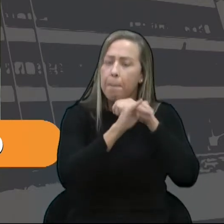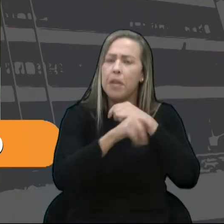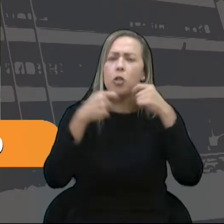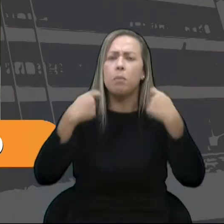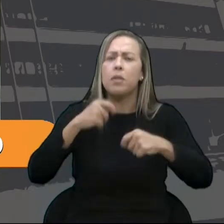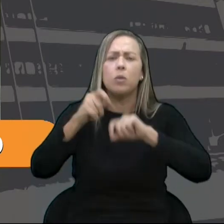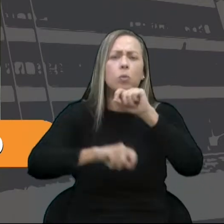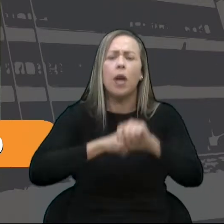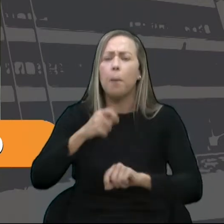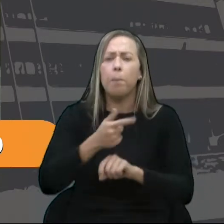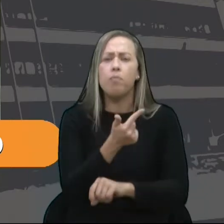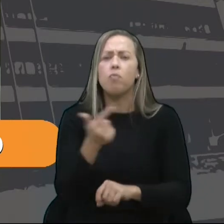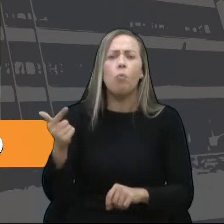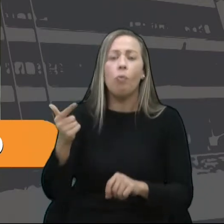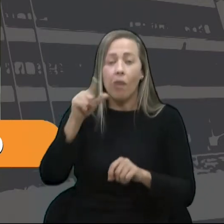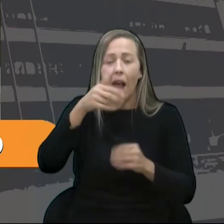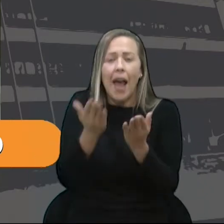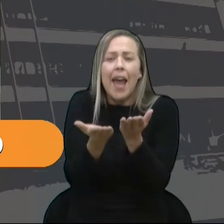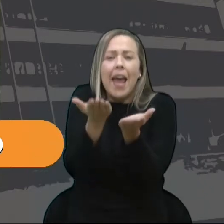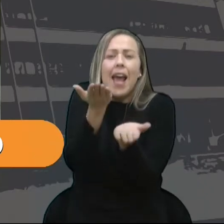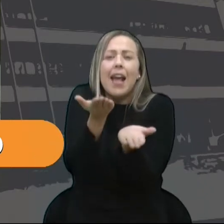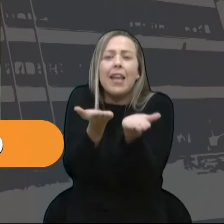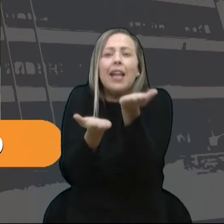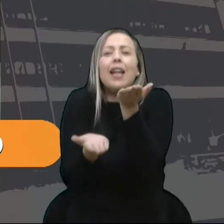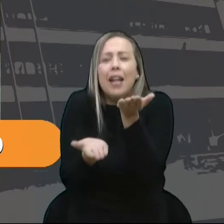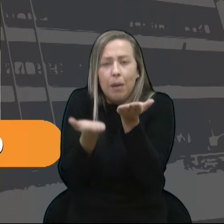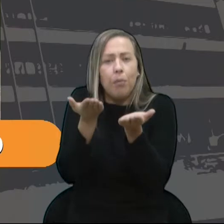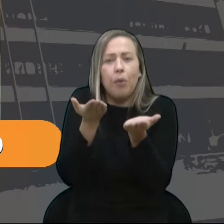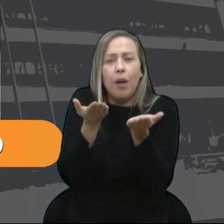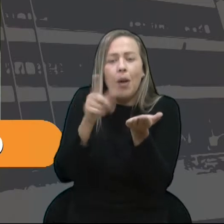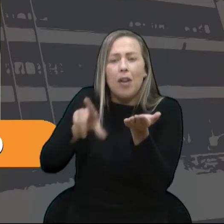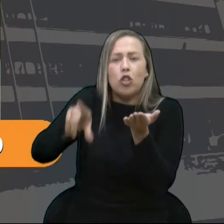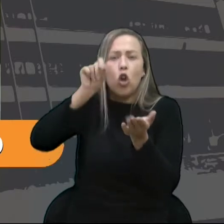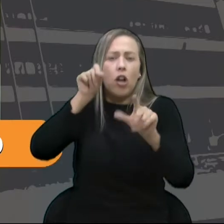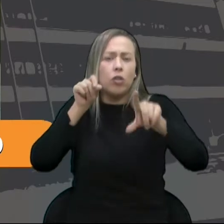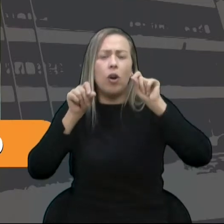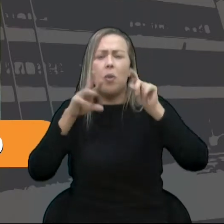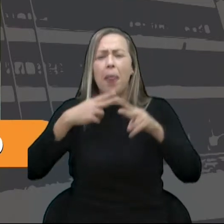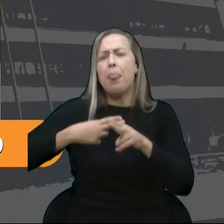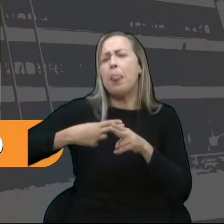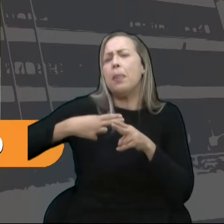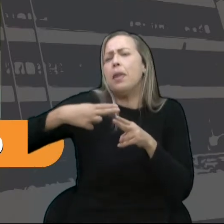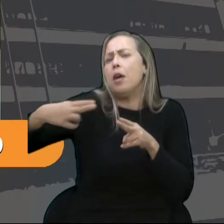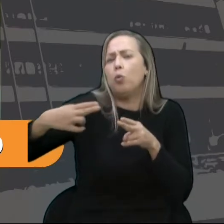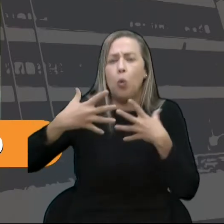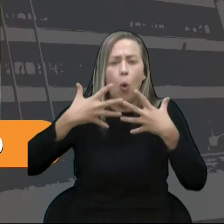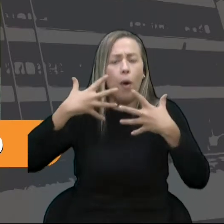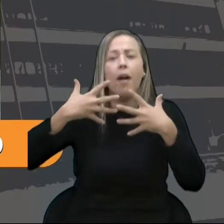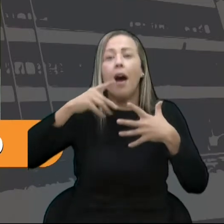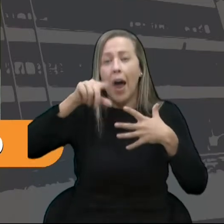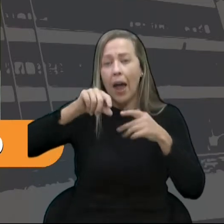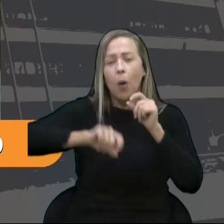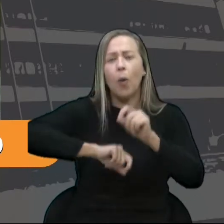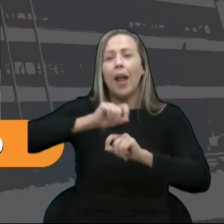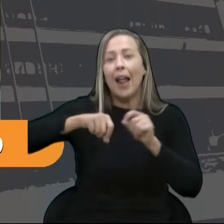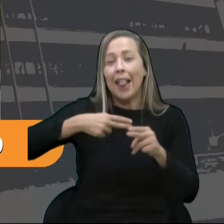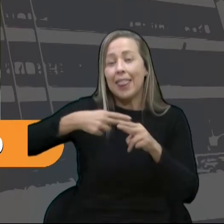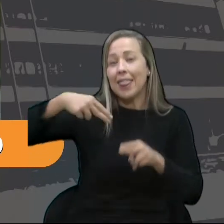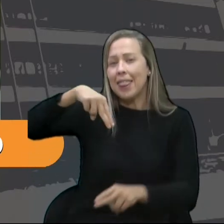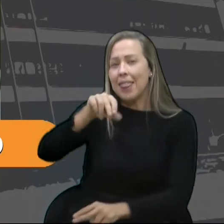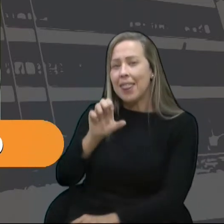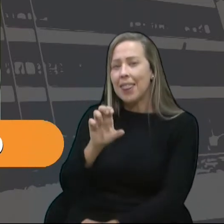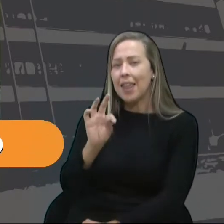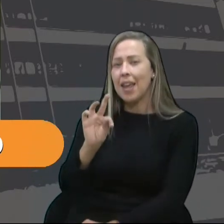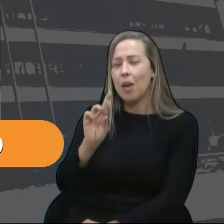cobertura equilibrada, eu não diria neutra, porque essa palavra neutralidade a gente sabe que é